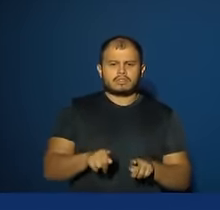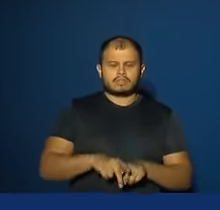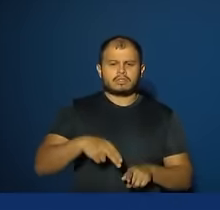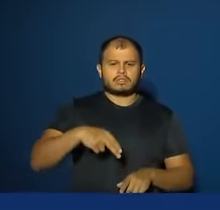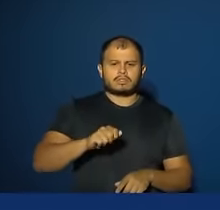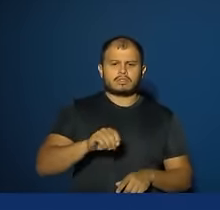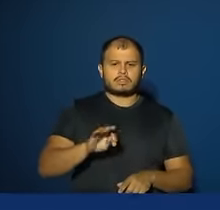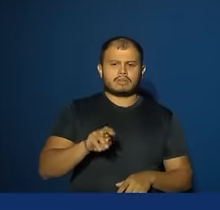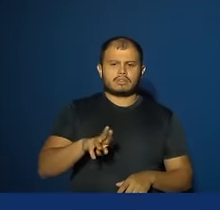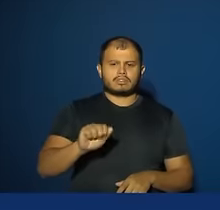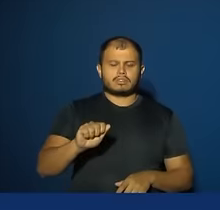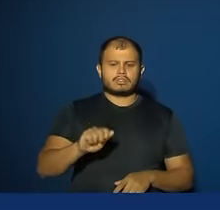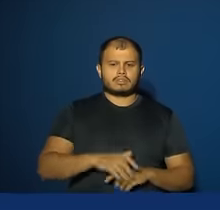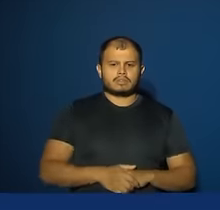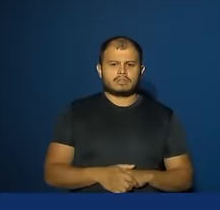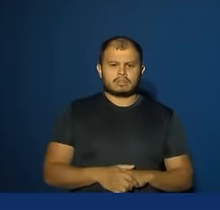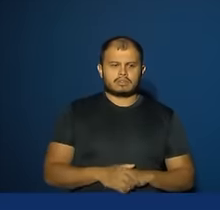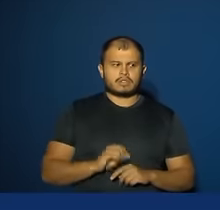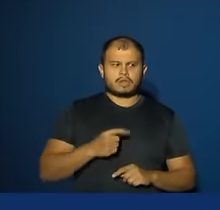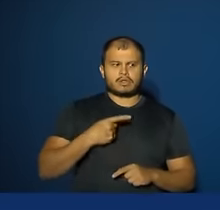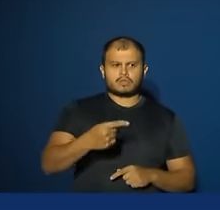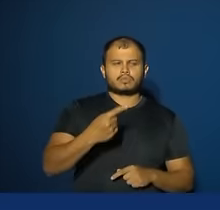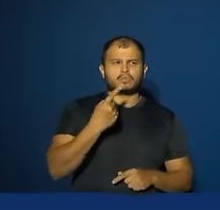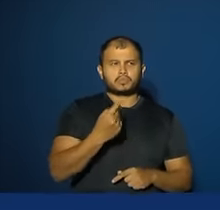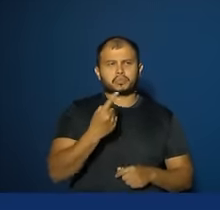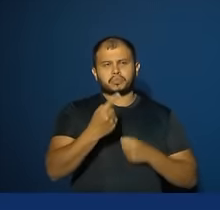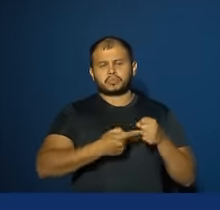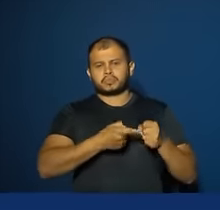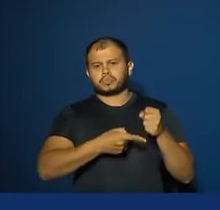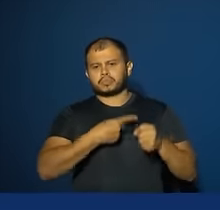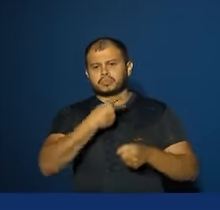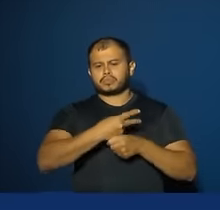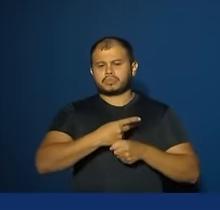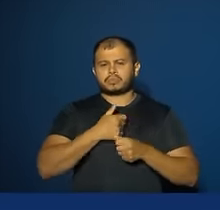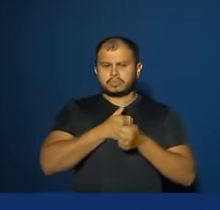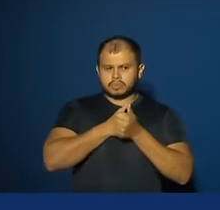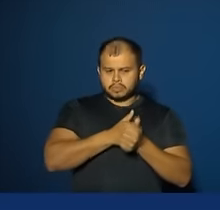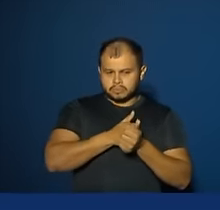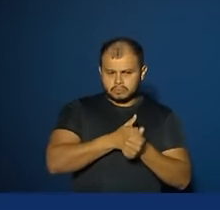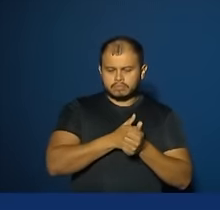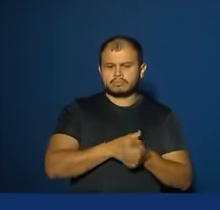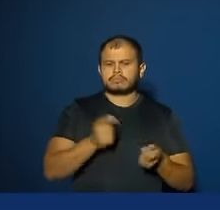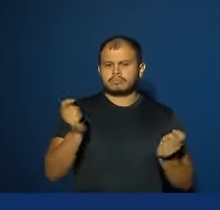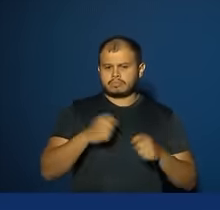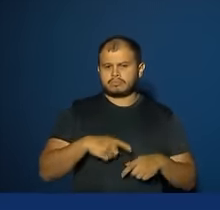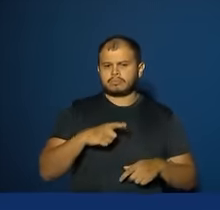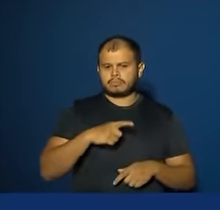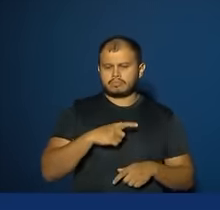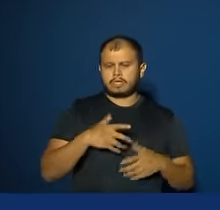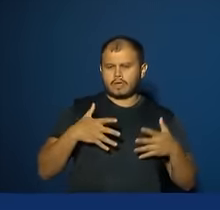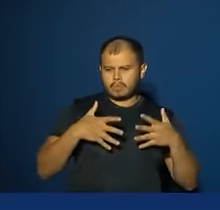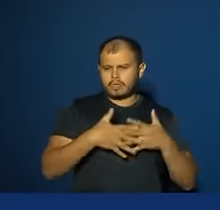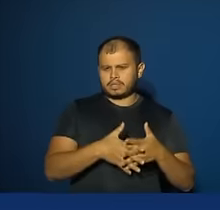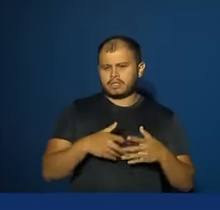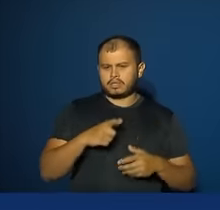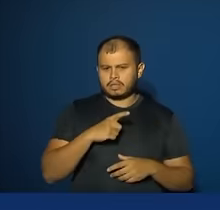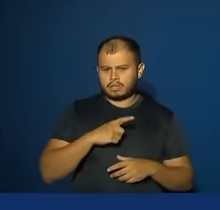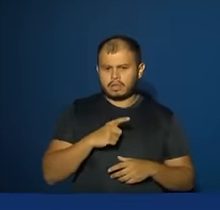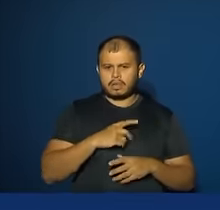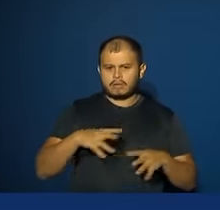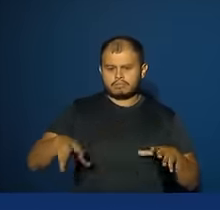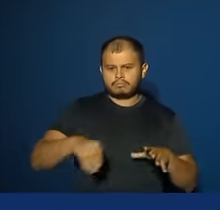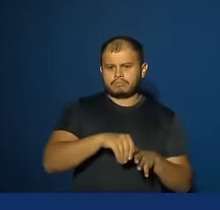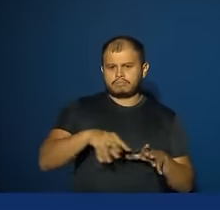que vale, nesse horizonte de 1-2 anos, os investidores acompanharem de perto. Tem complexidade ainda, tem a fusão,